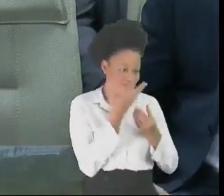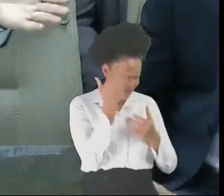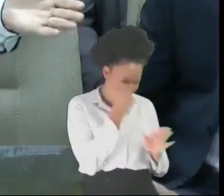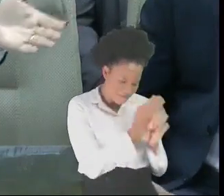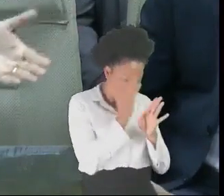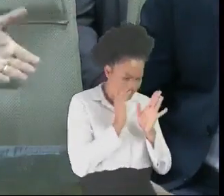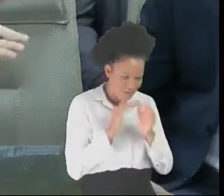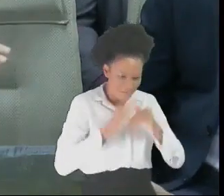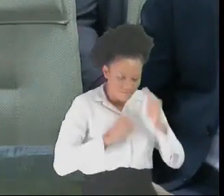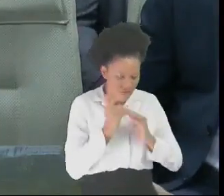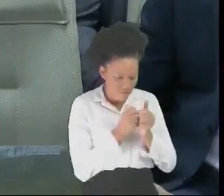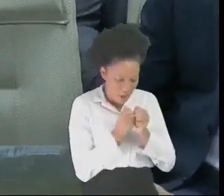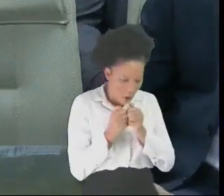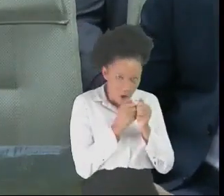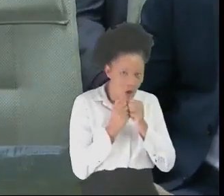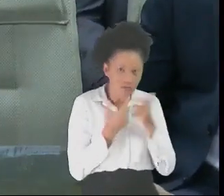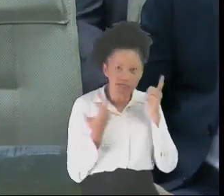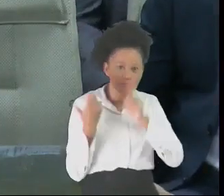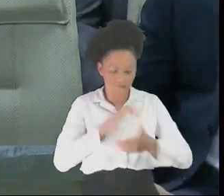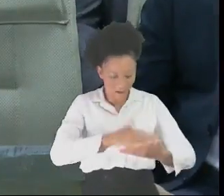Então descubra lá.